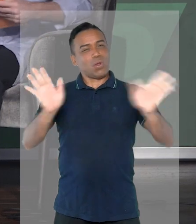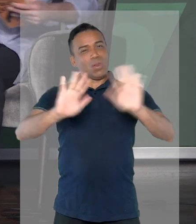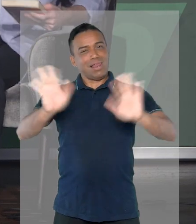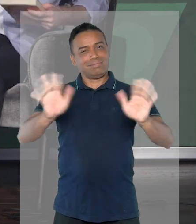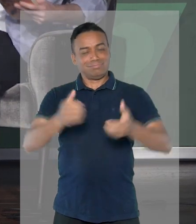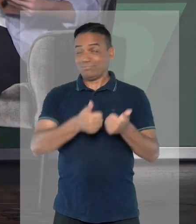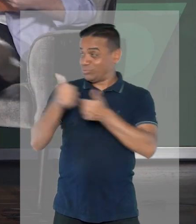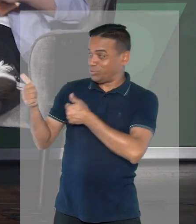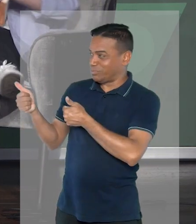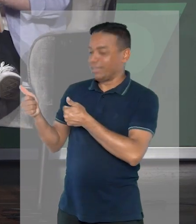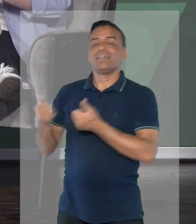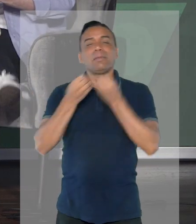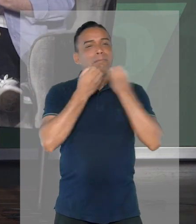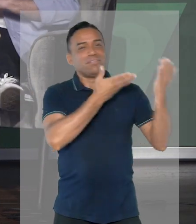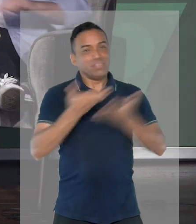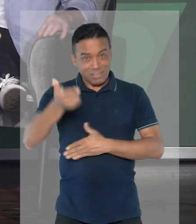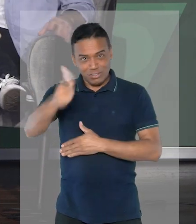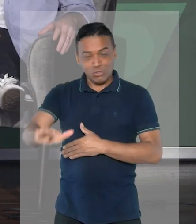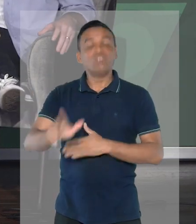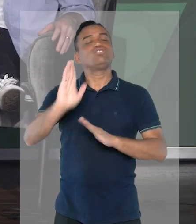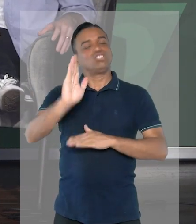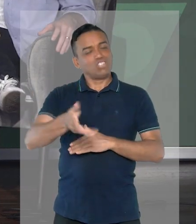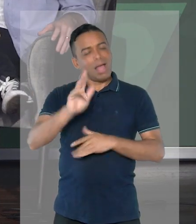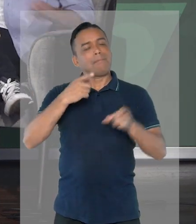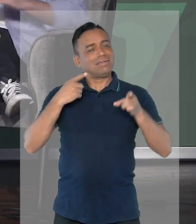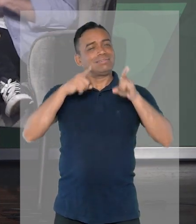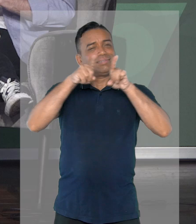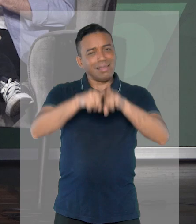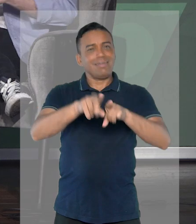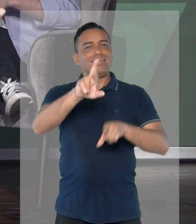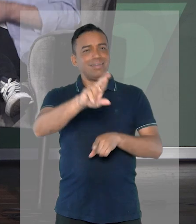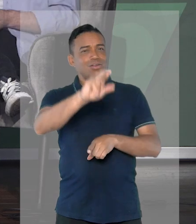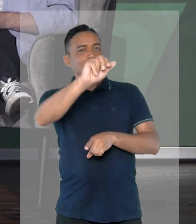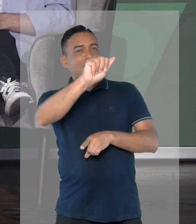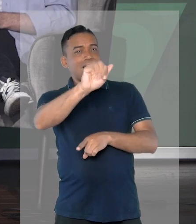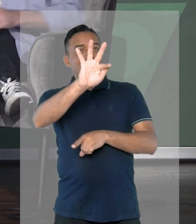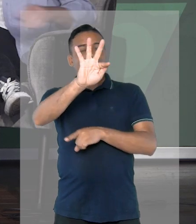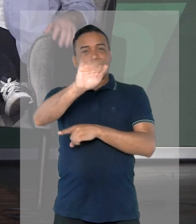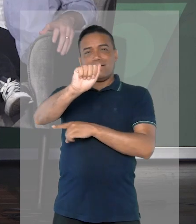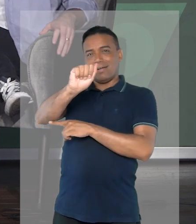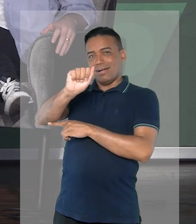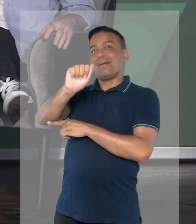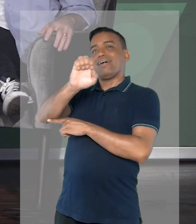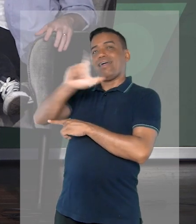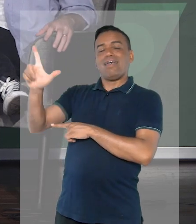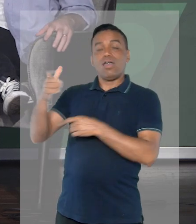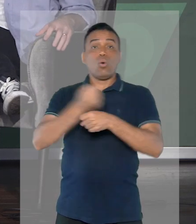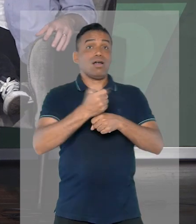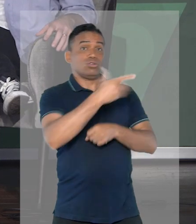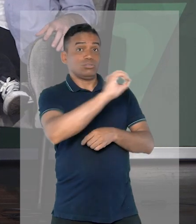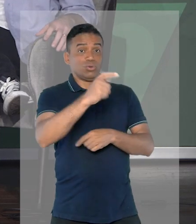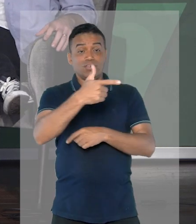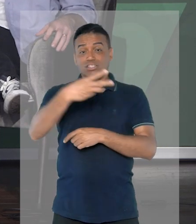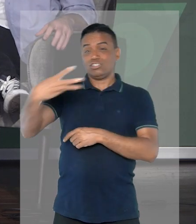Olá. Bem-vindo de novo. Rafael já é nosso parceiro aqui do Sempre um Papo. Eu mesma conversei com ele em 2023,